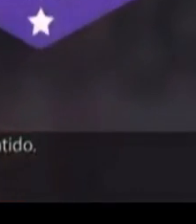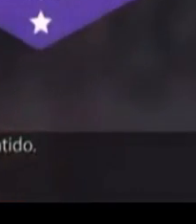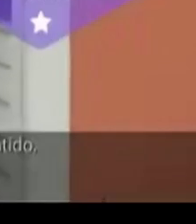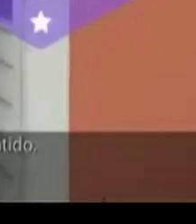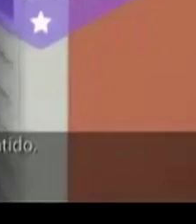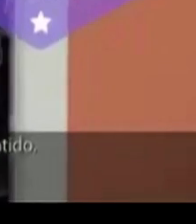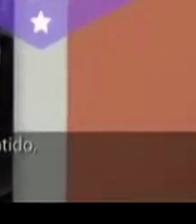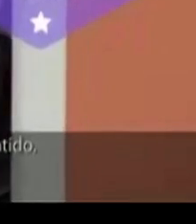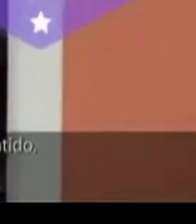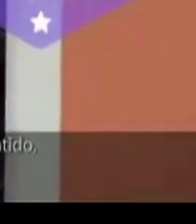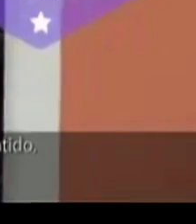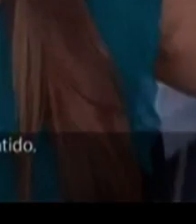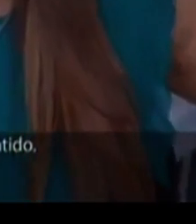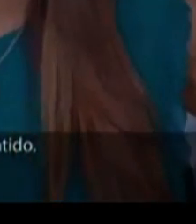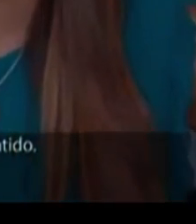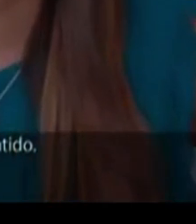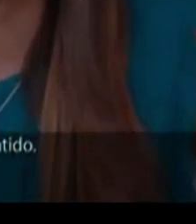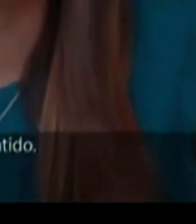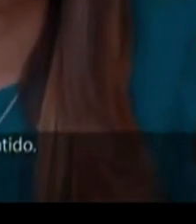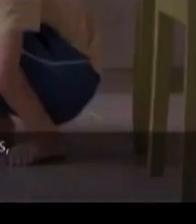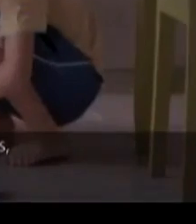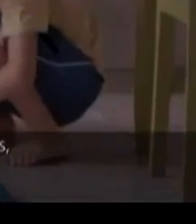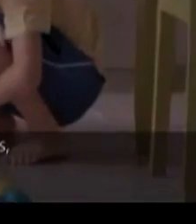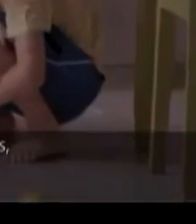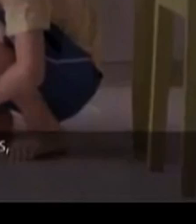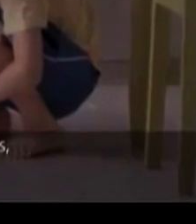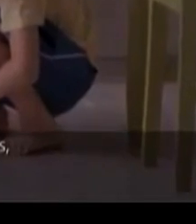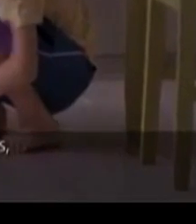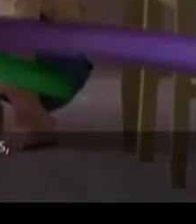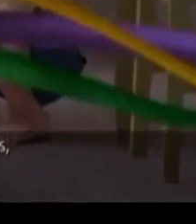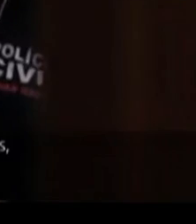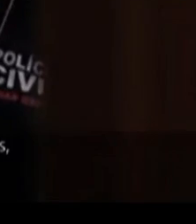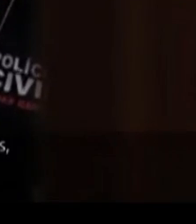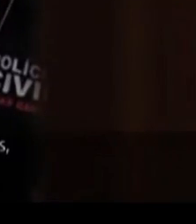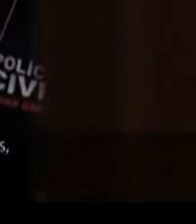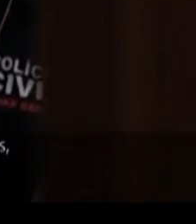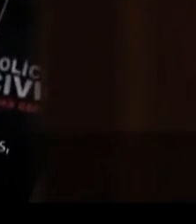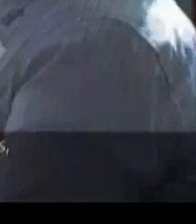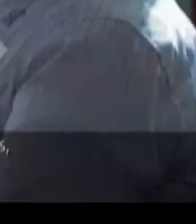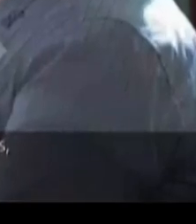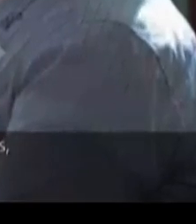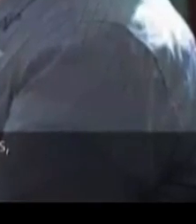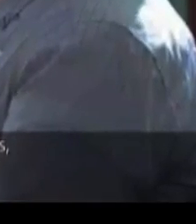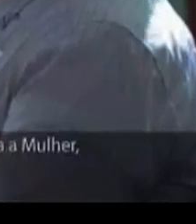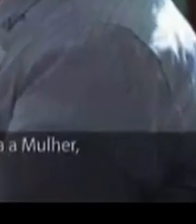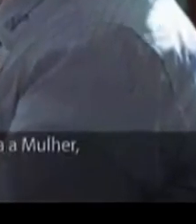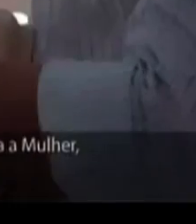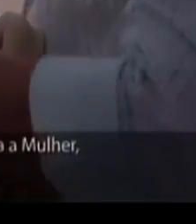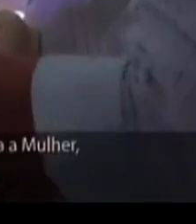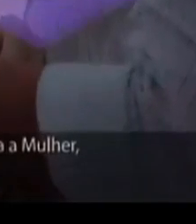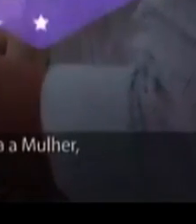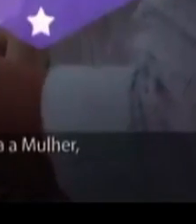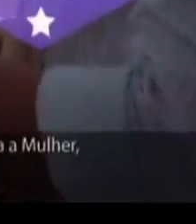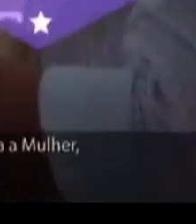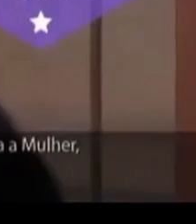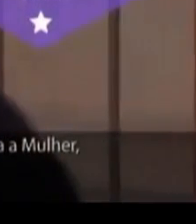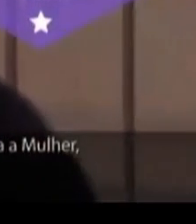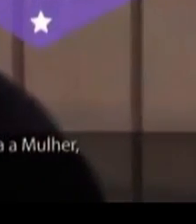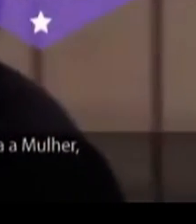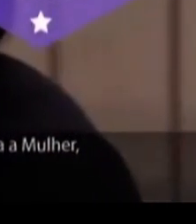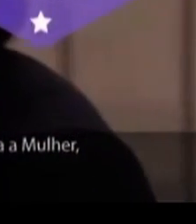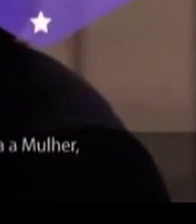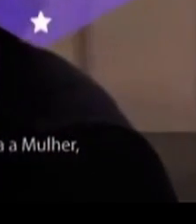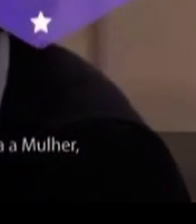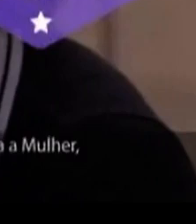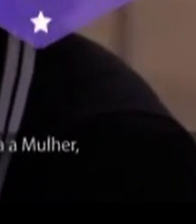Penha é uma grande conquista nesse sentido. Garante direitos e abre caminho para outras políticas, como o Pacto Nacional pelo